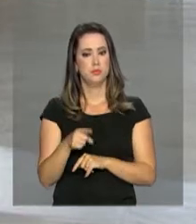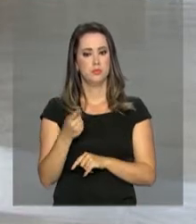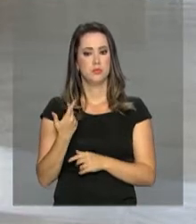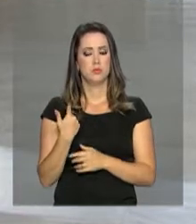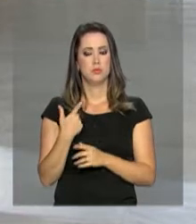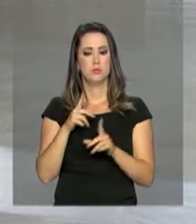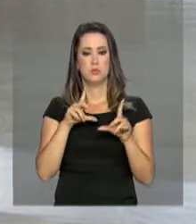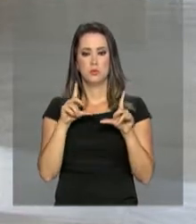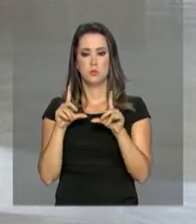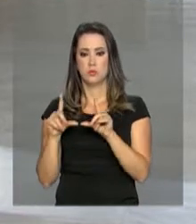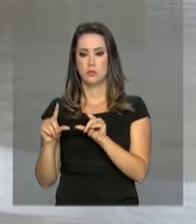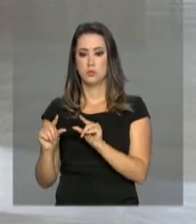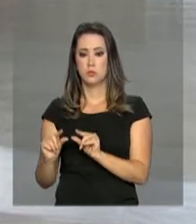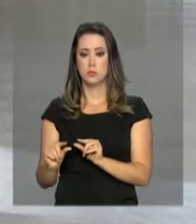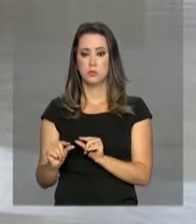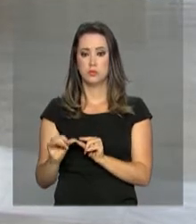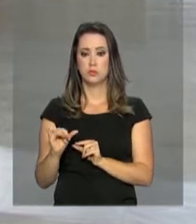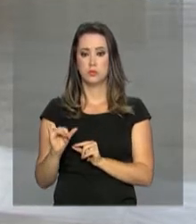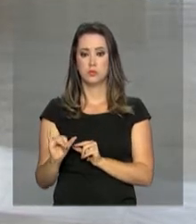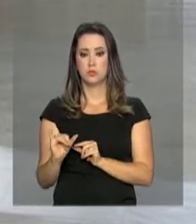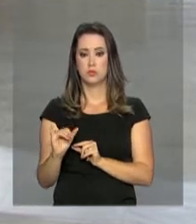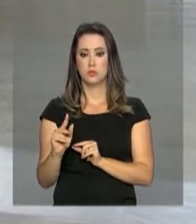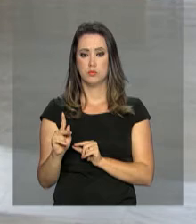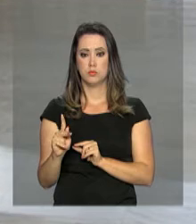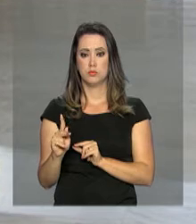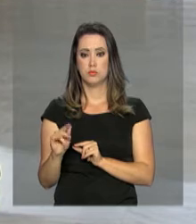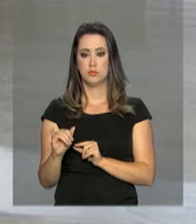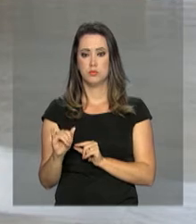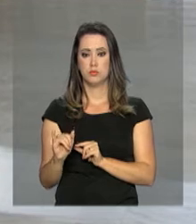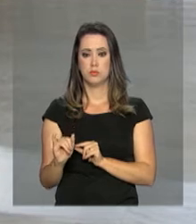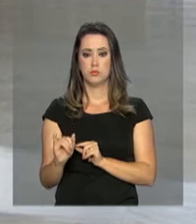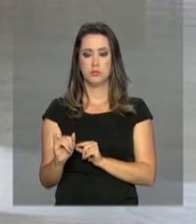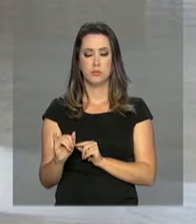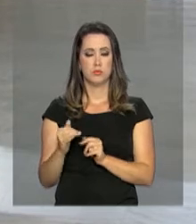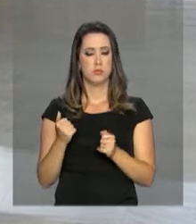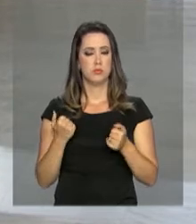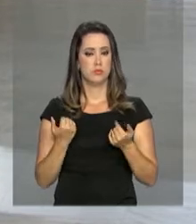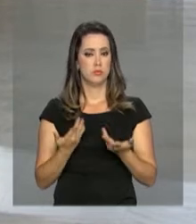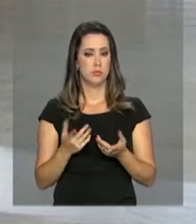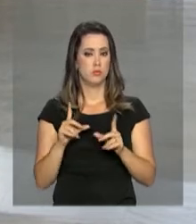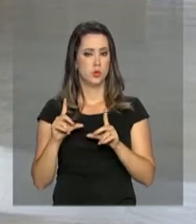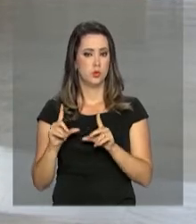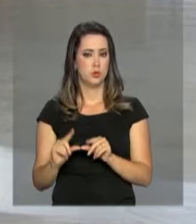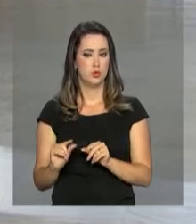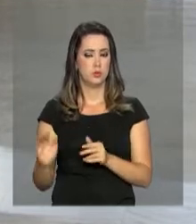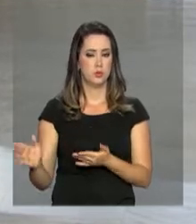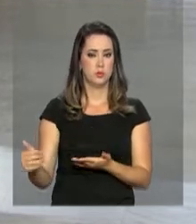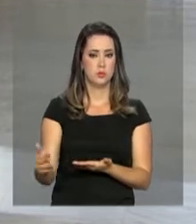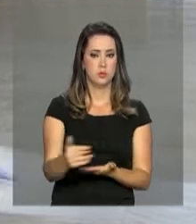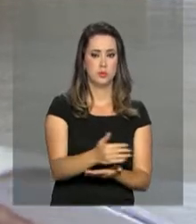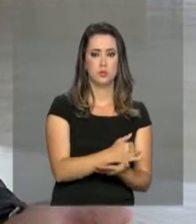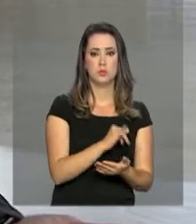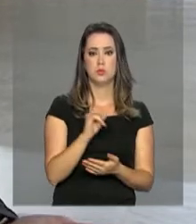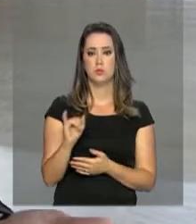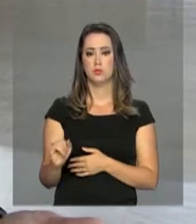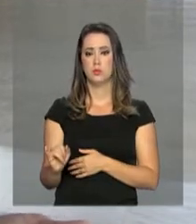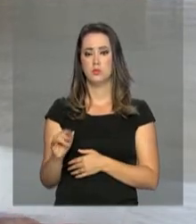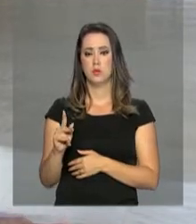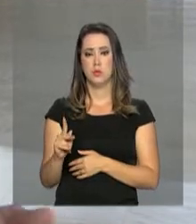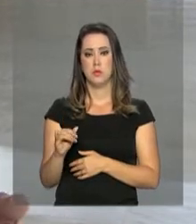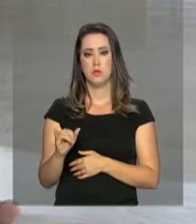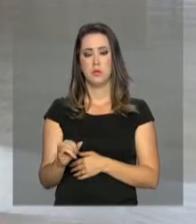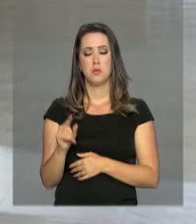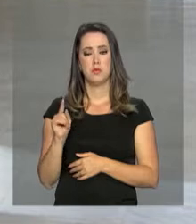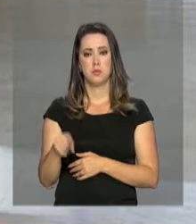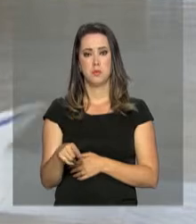foi a queda do IPI, Imposto sobre Produtos Industrializados. A queda da arrecadação do IPI, que é um imposto